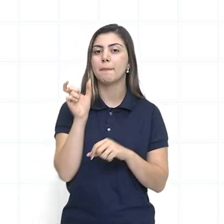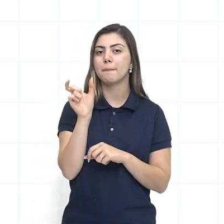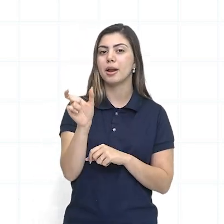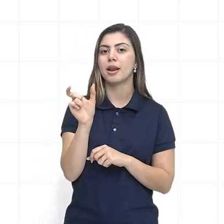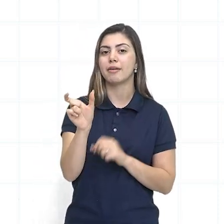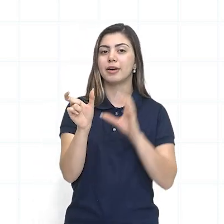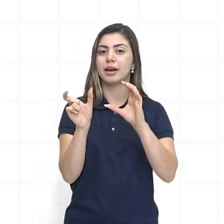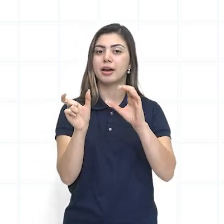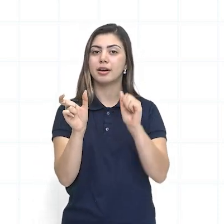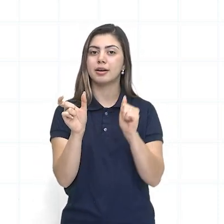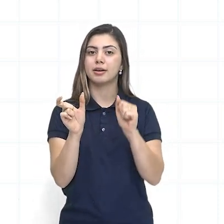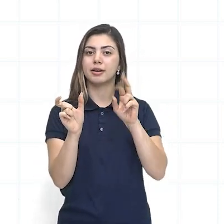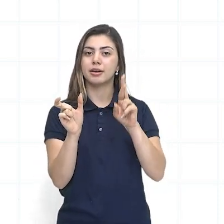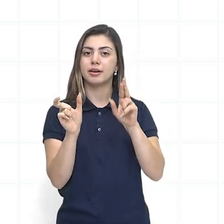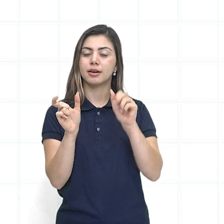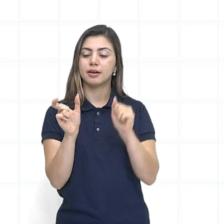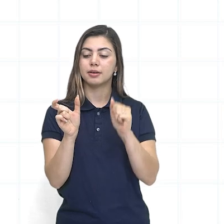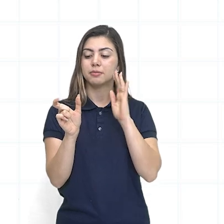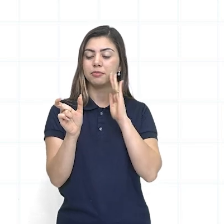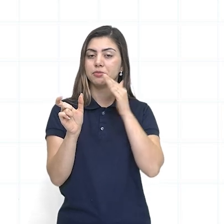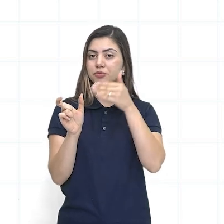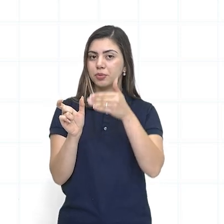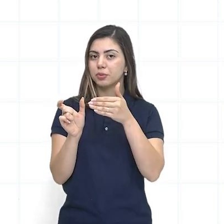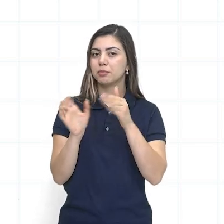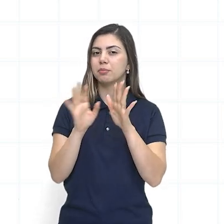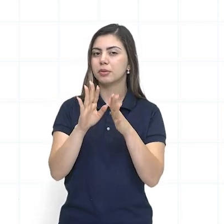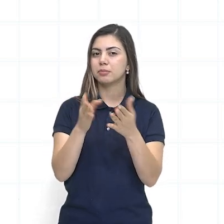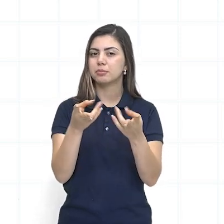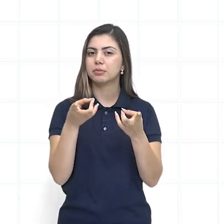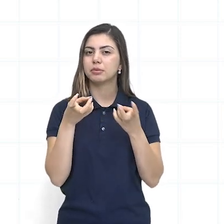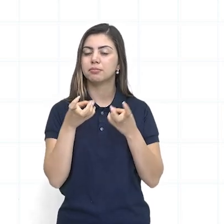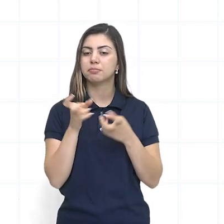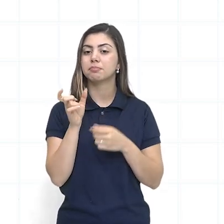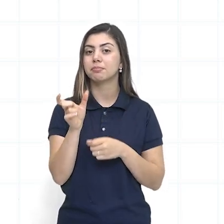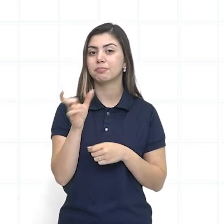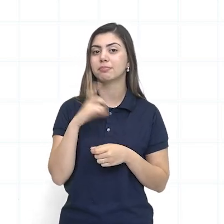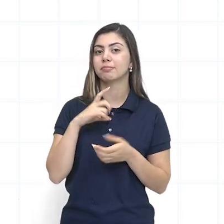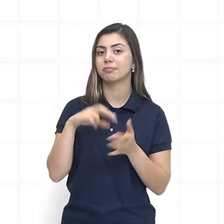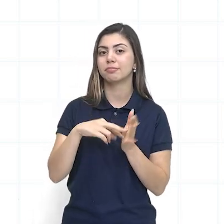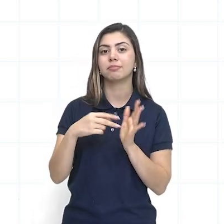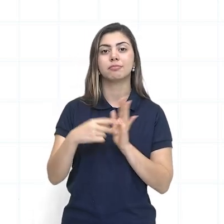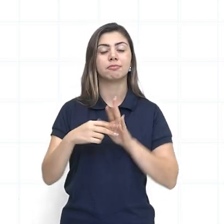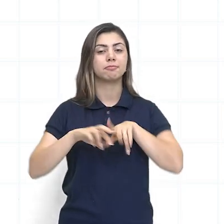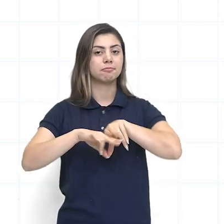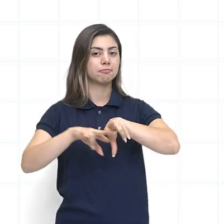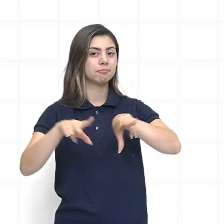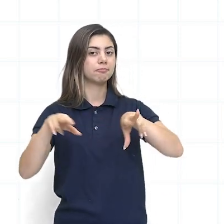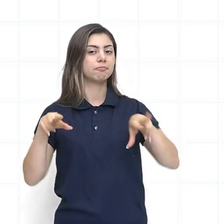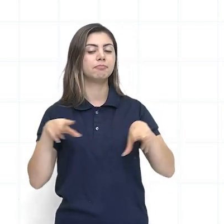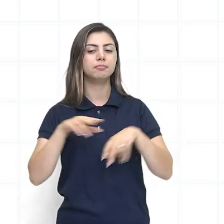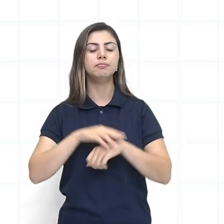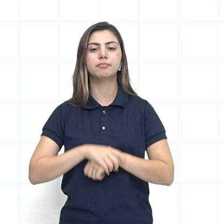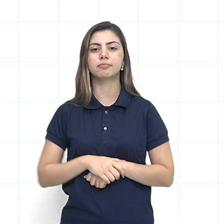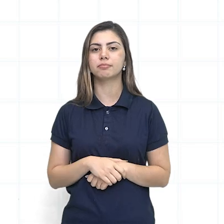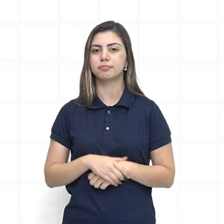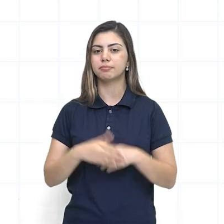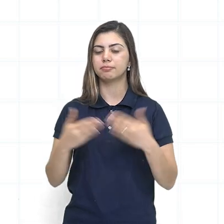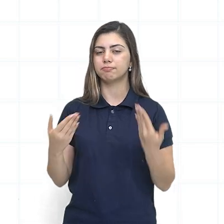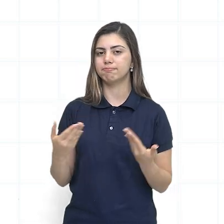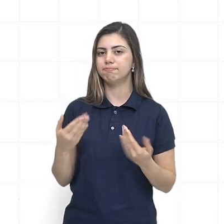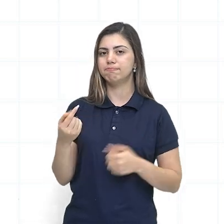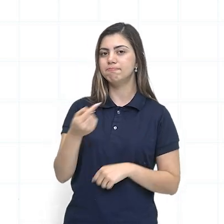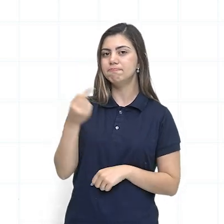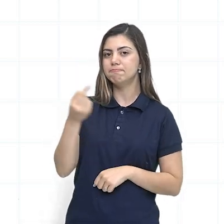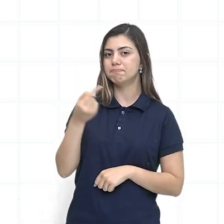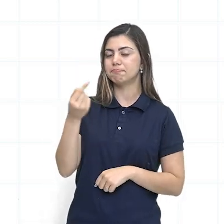palavra cara. Tá? E observem que ela vem com significados diferentes. No